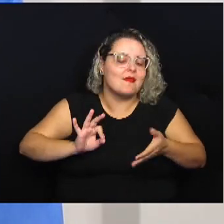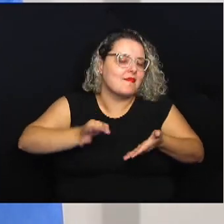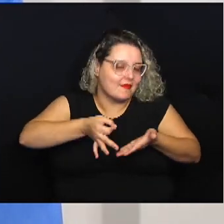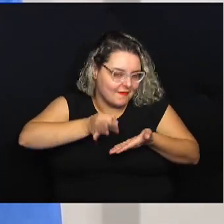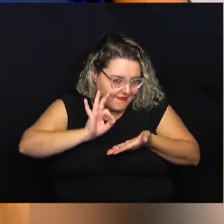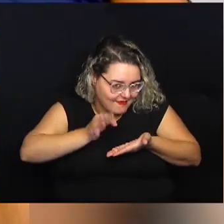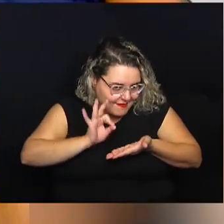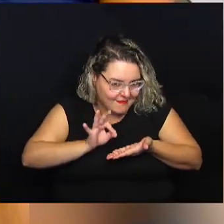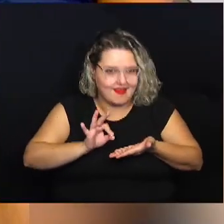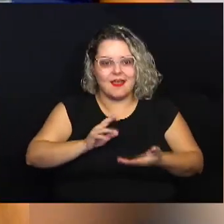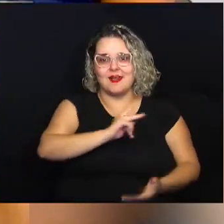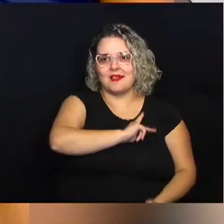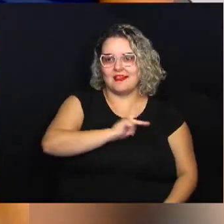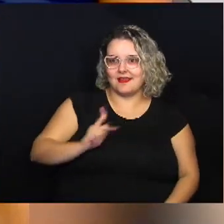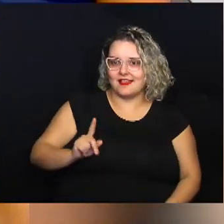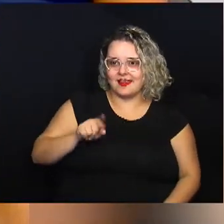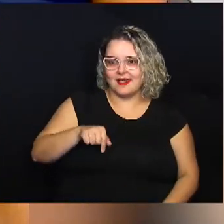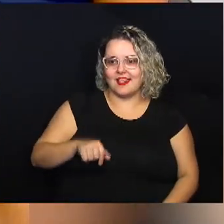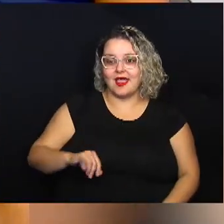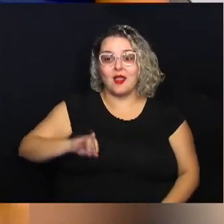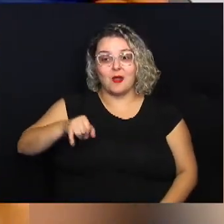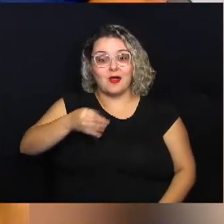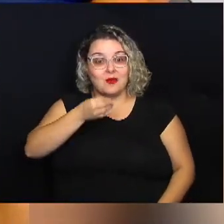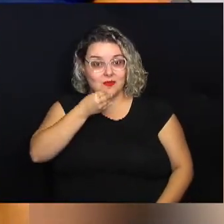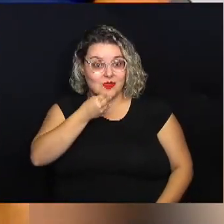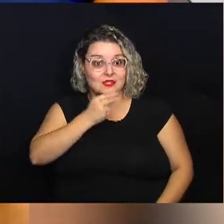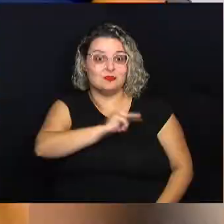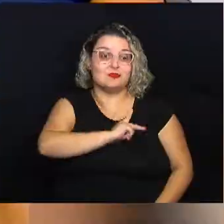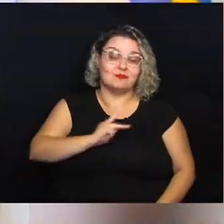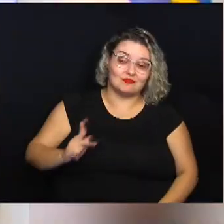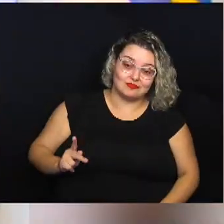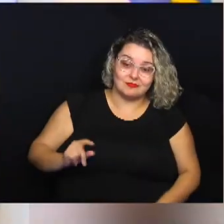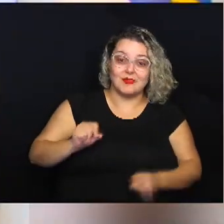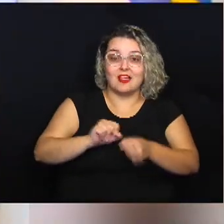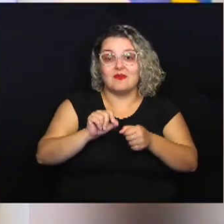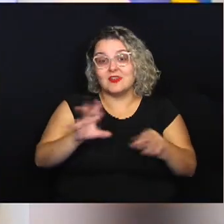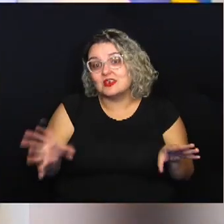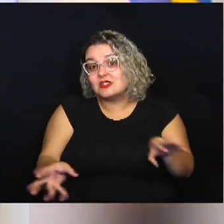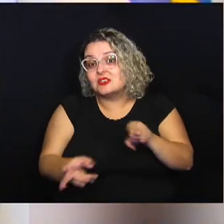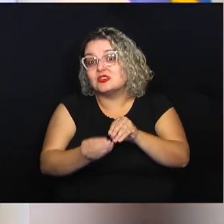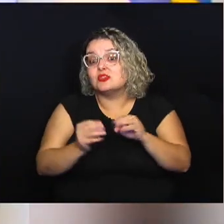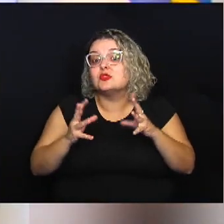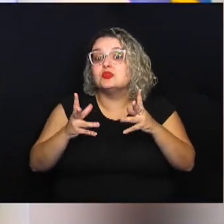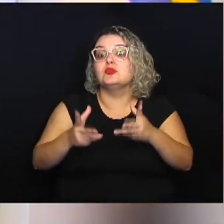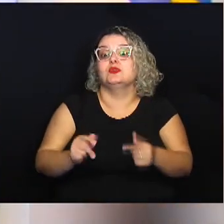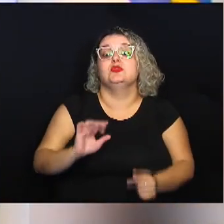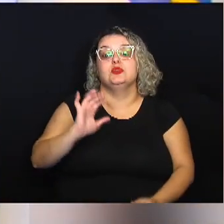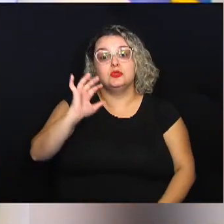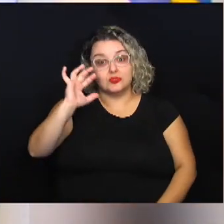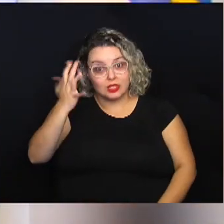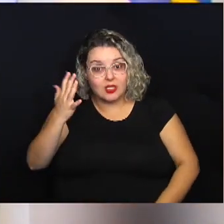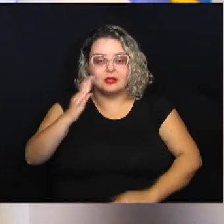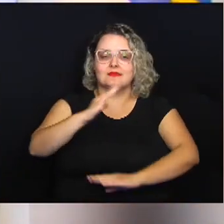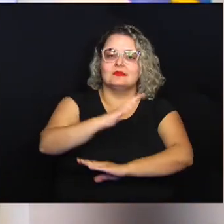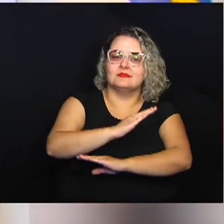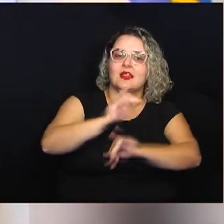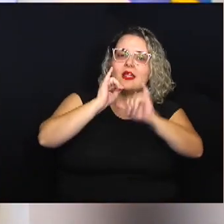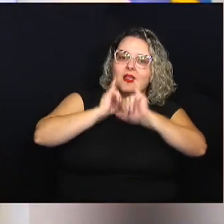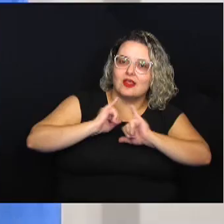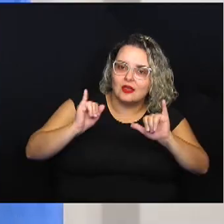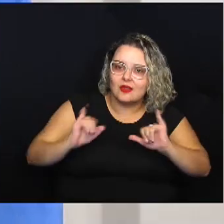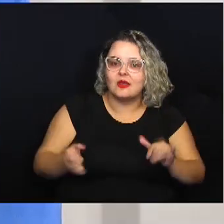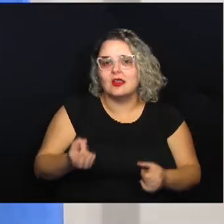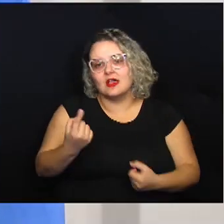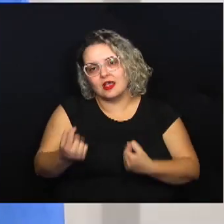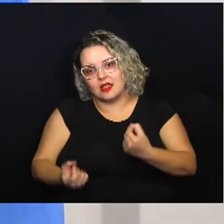a oportunidade do presidente poder semanalmente fazer um resumo daquilo que aconteceu na Câmara e anunciar algumas